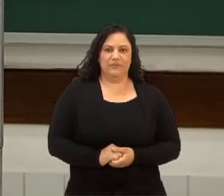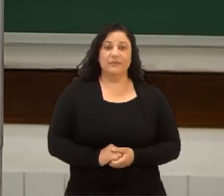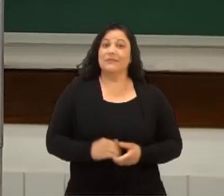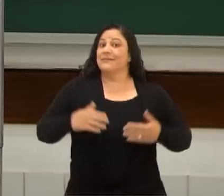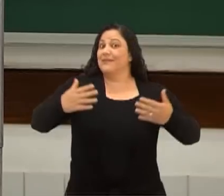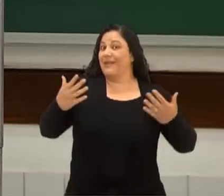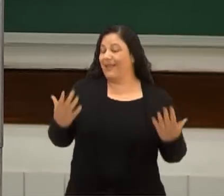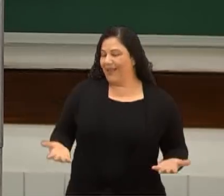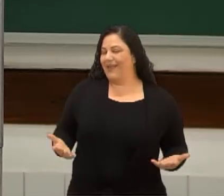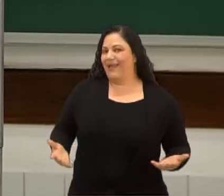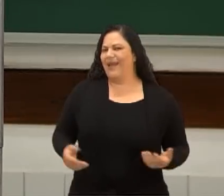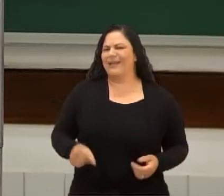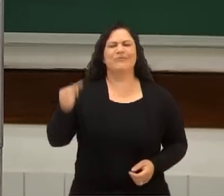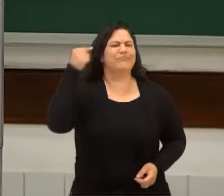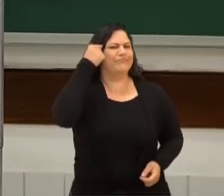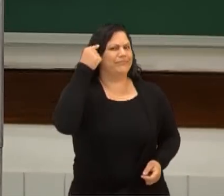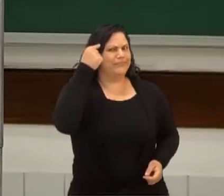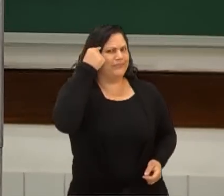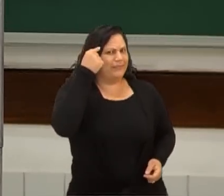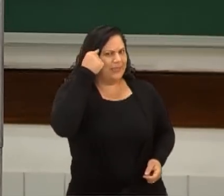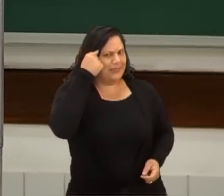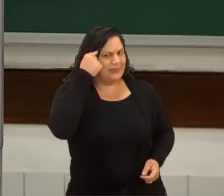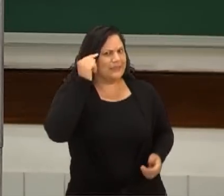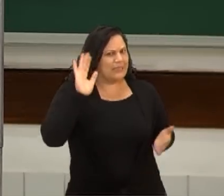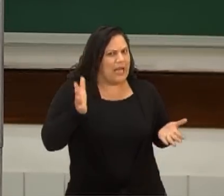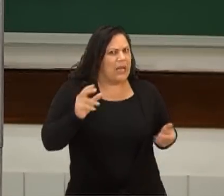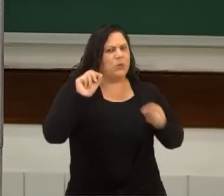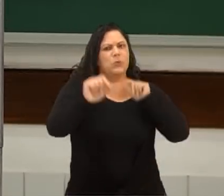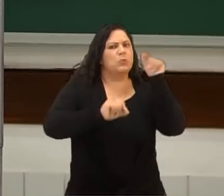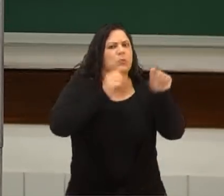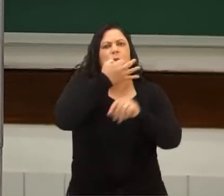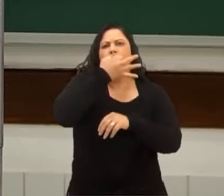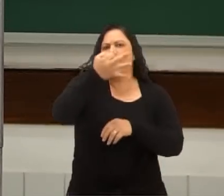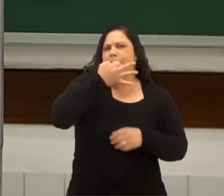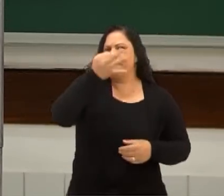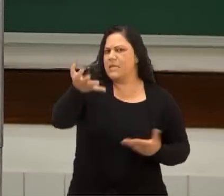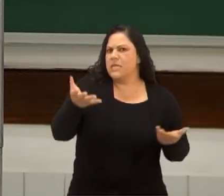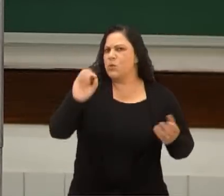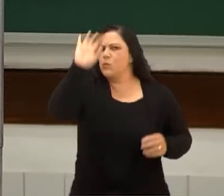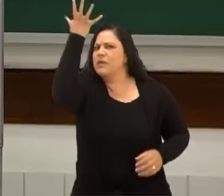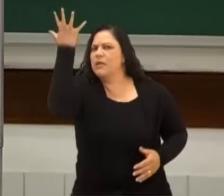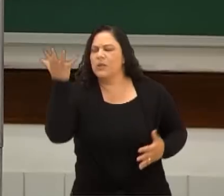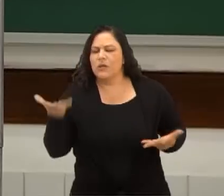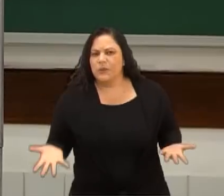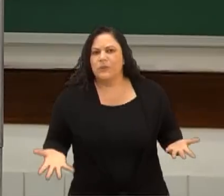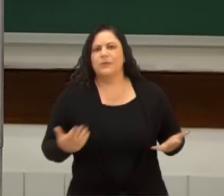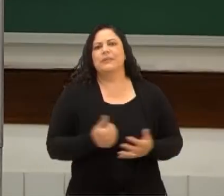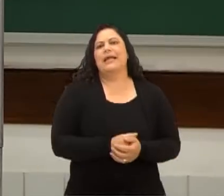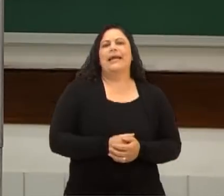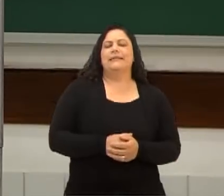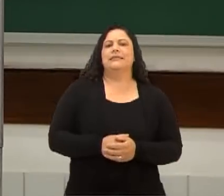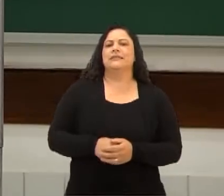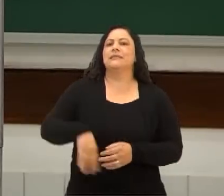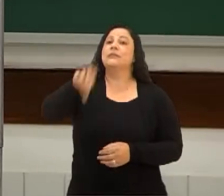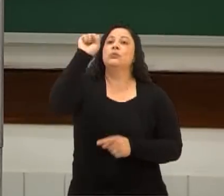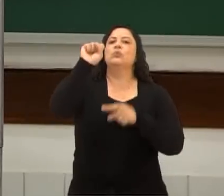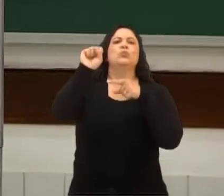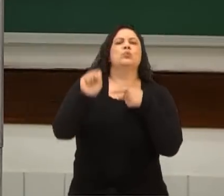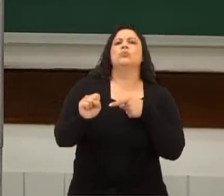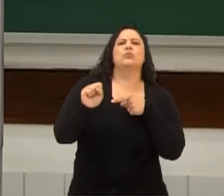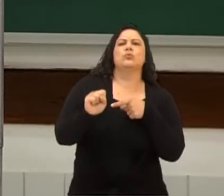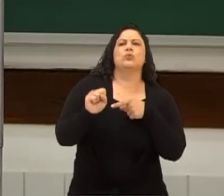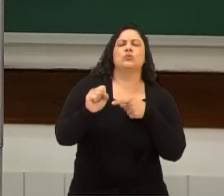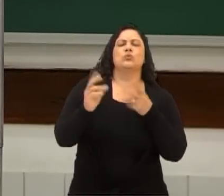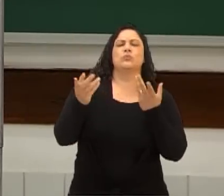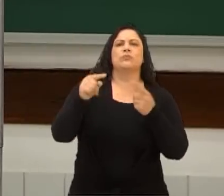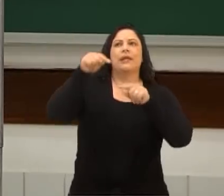E aí, pessoal, pensaram direitinho? O que vocês acham que ocorre aqui no hemisfério sul é outono e